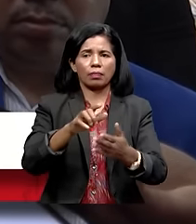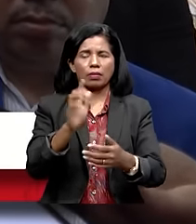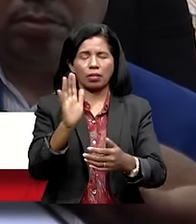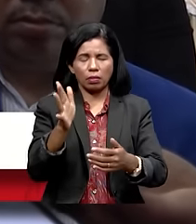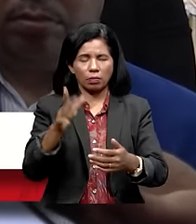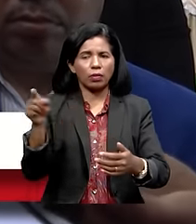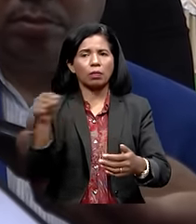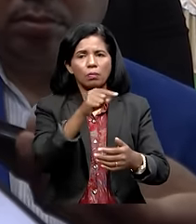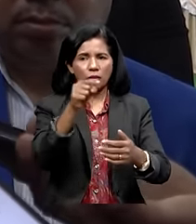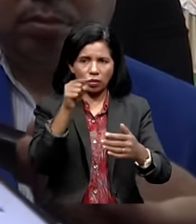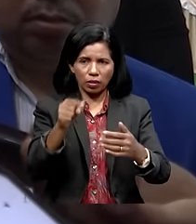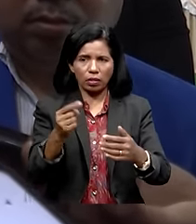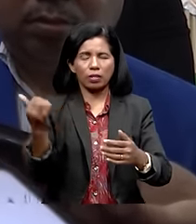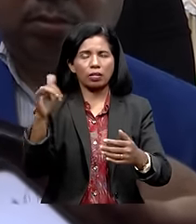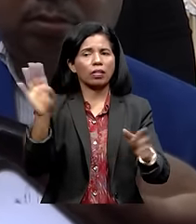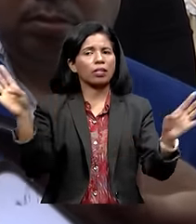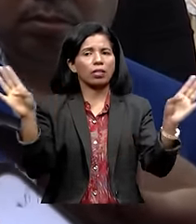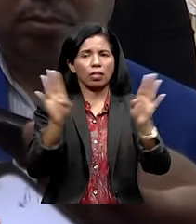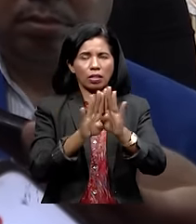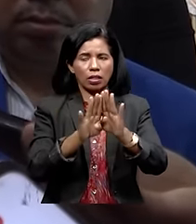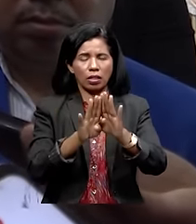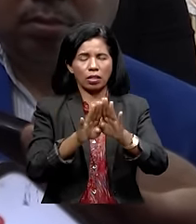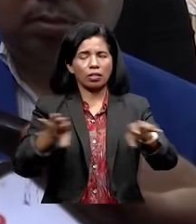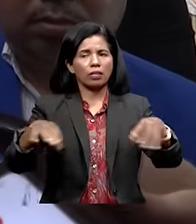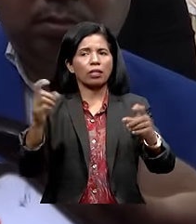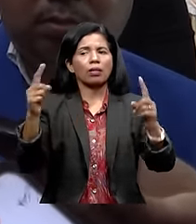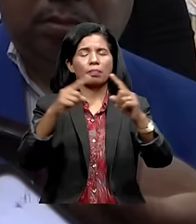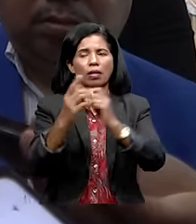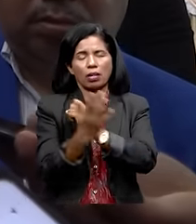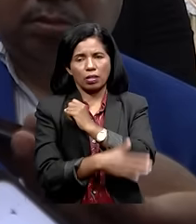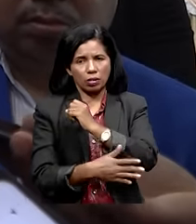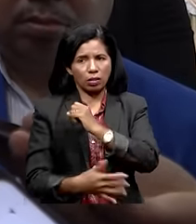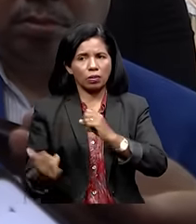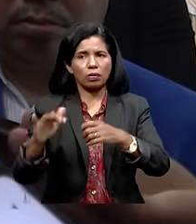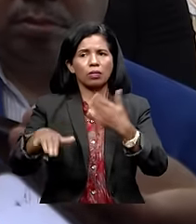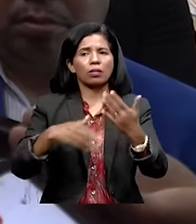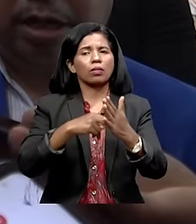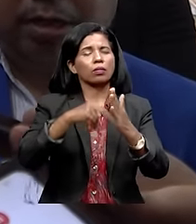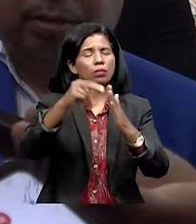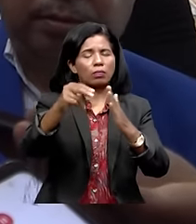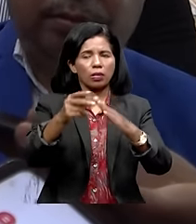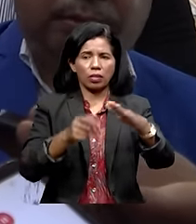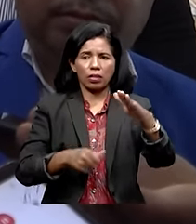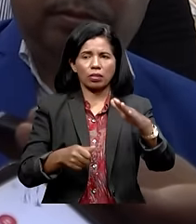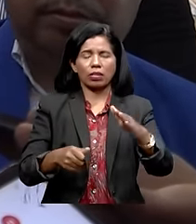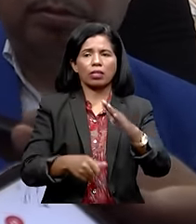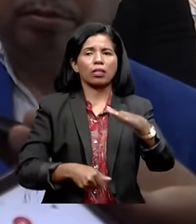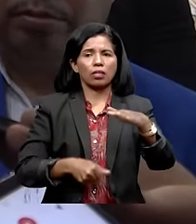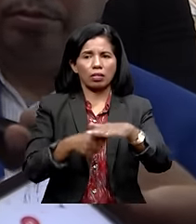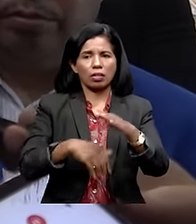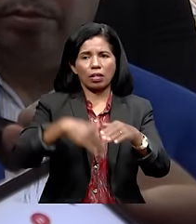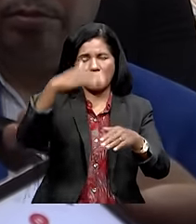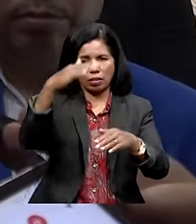50%, sira sitaka sistema ne ba iha na saun sir na be maka numur ilegal ne ne as